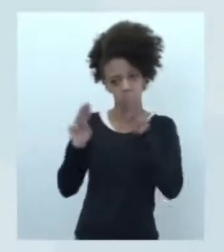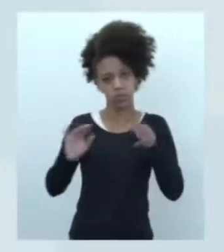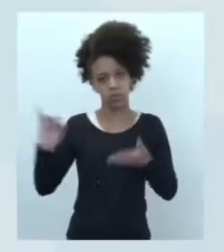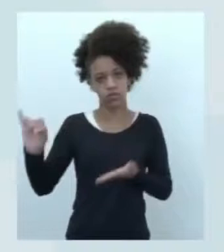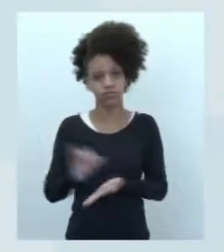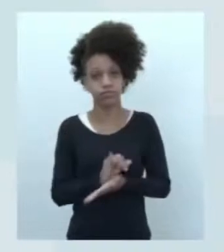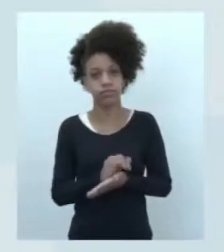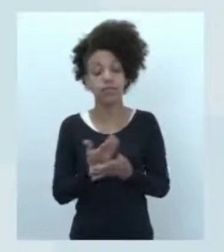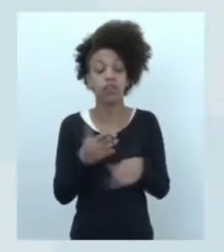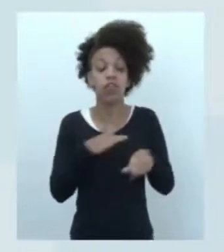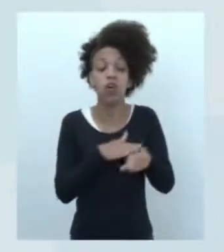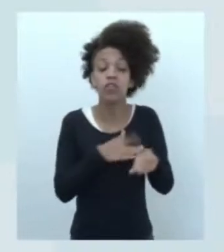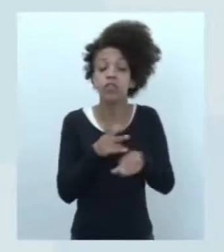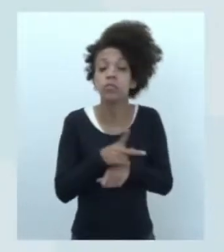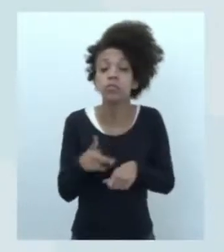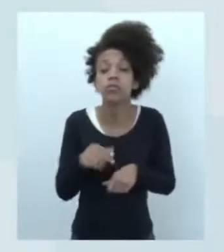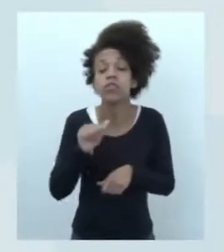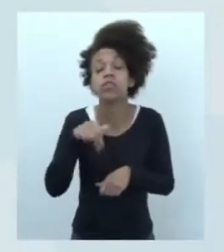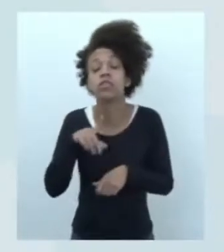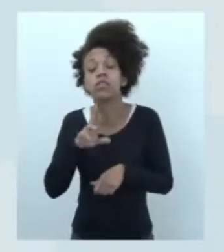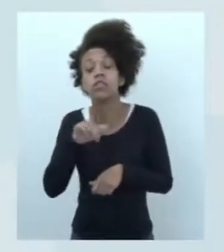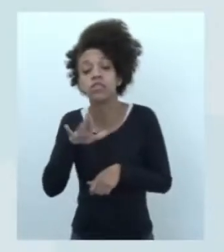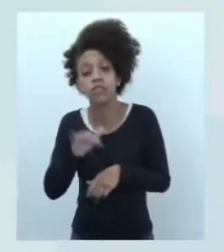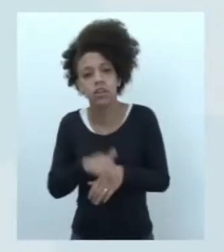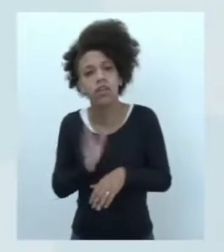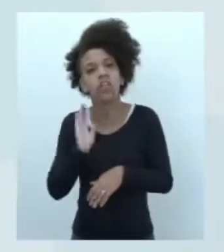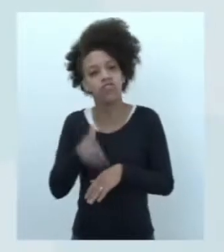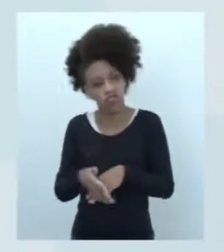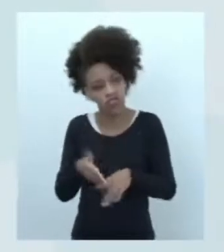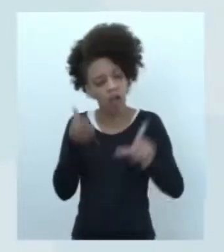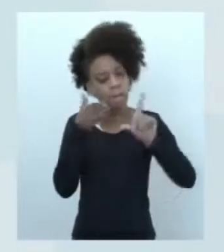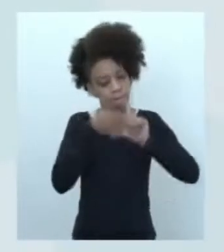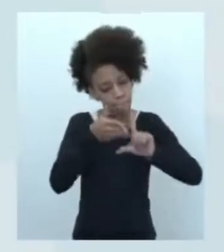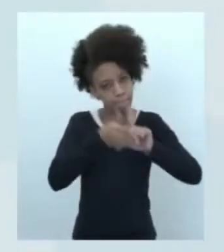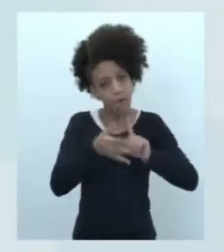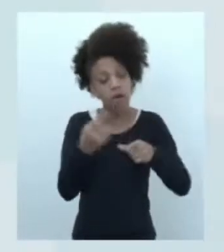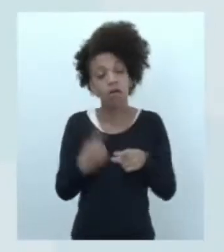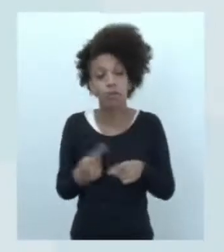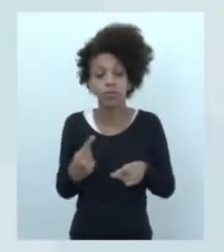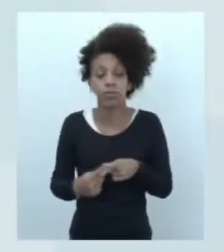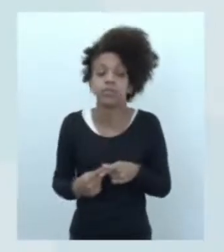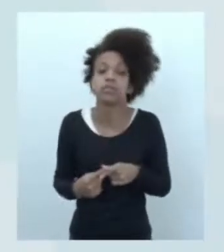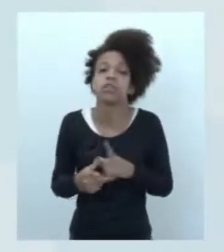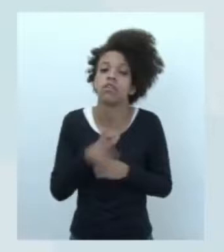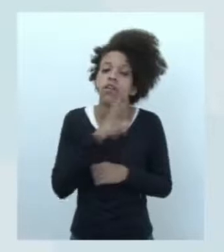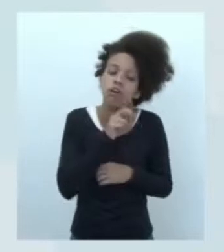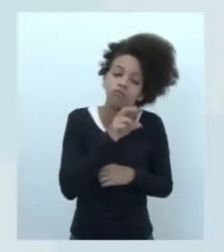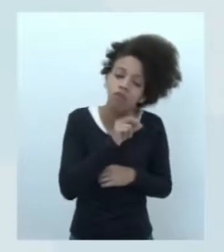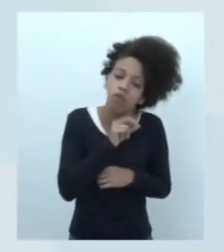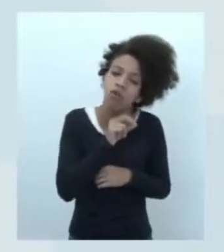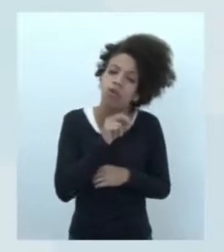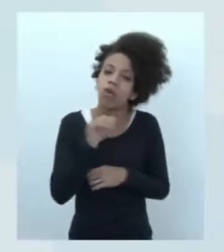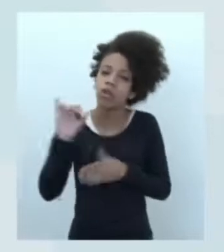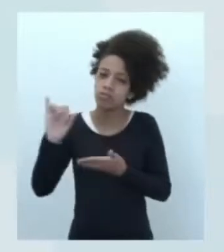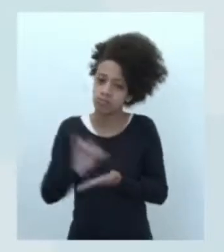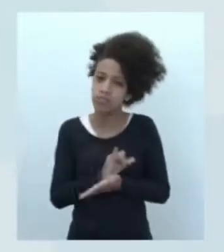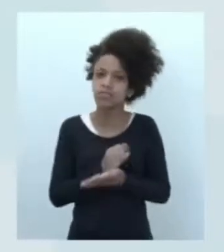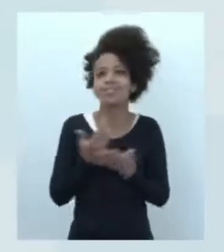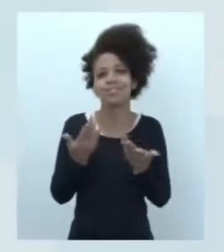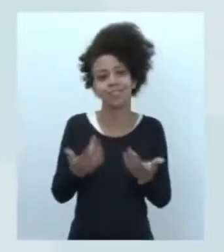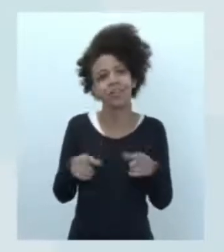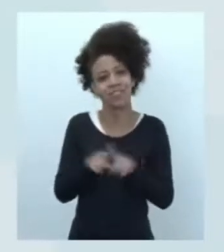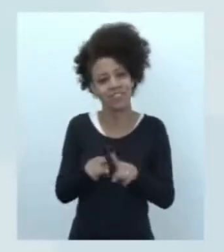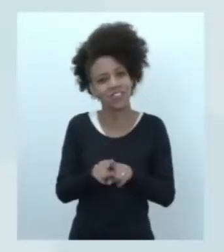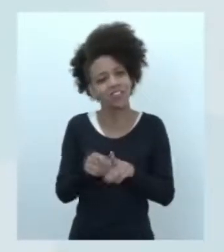Inclusive eu estava comentando com a professora Andréa que eu já acessei o Museu da Imigração, porque eu tenho avós imigrantes, então eu também